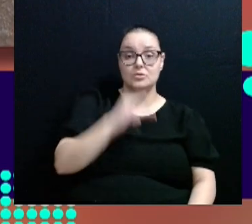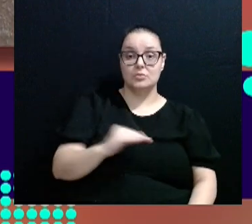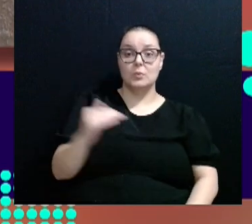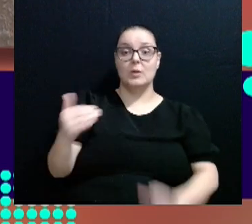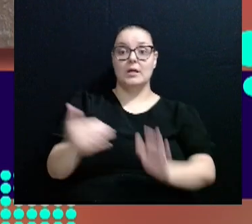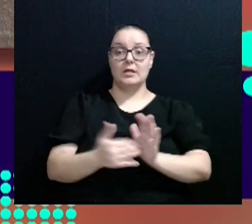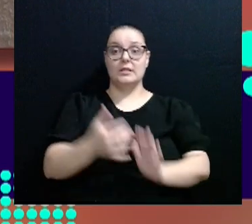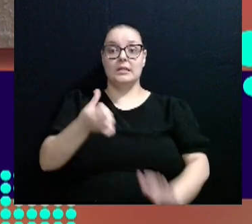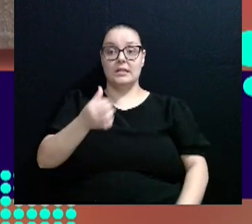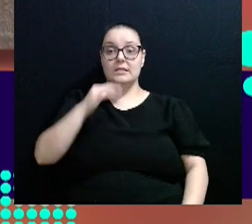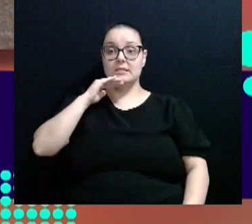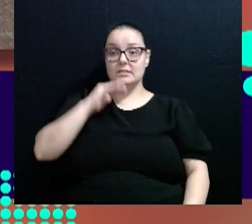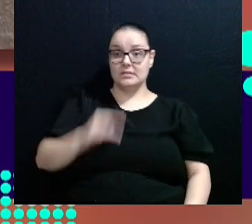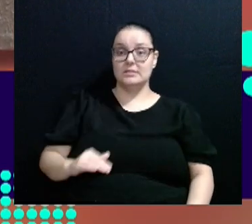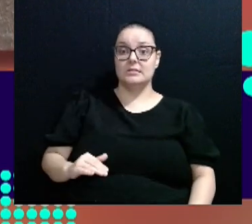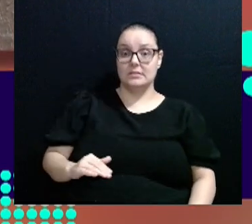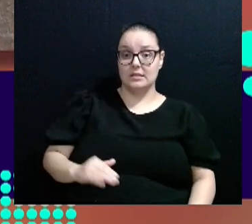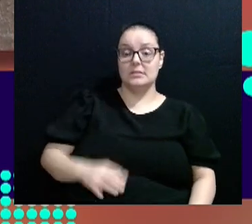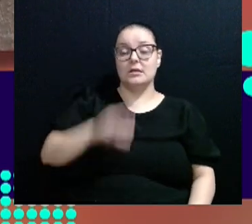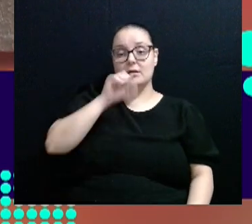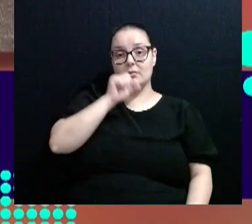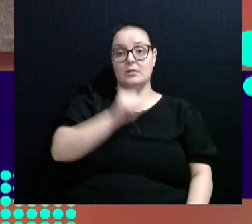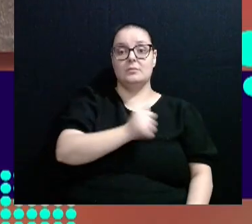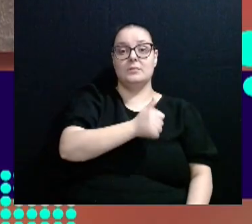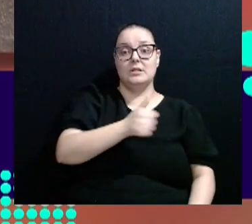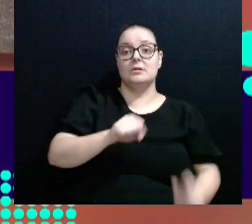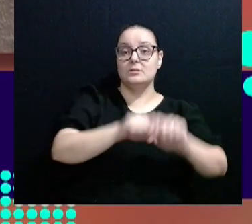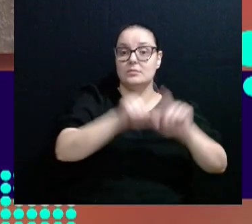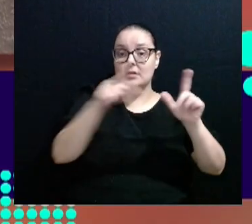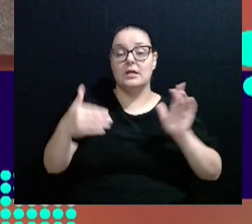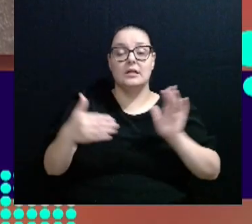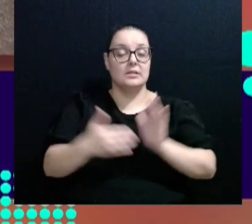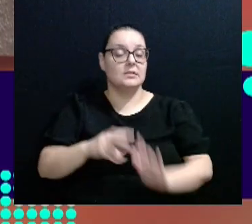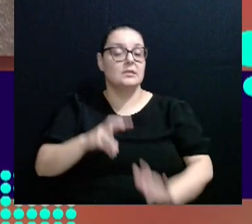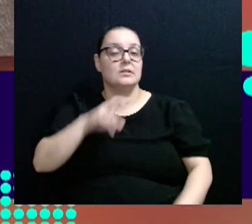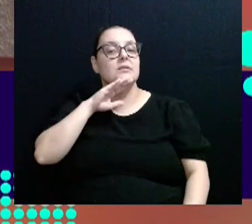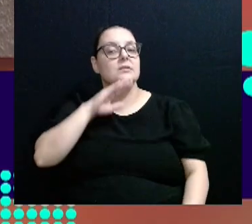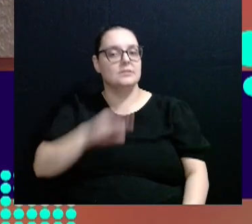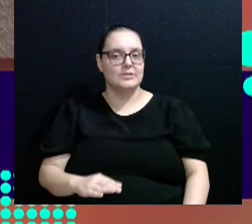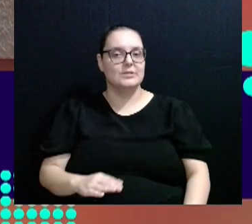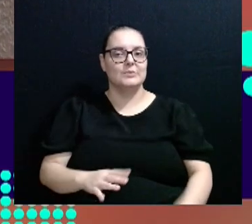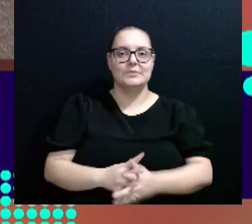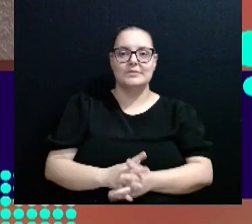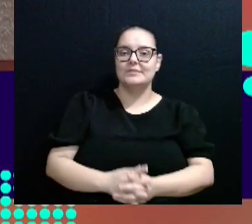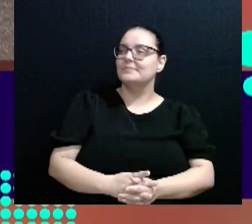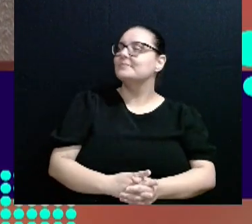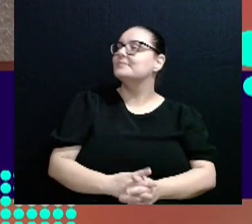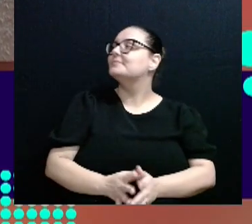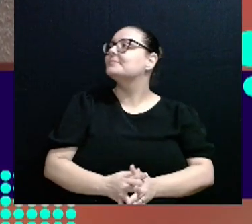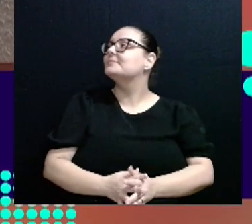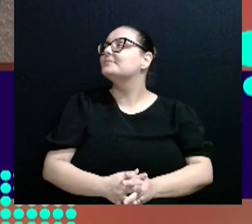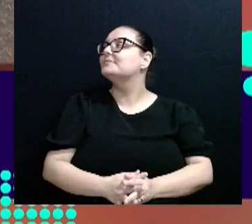aos sábados, das 11 horas da manhã às 5 horas da tarde.